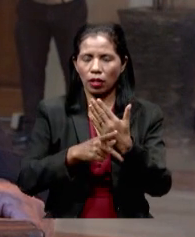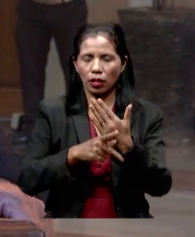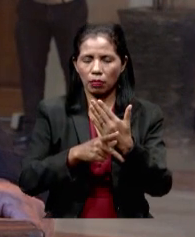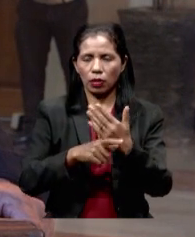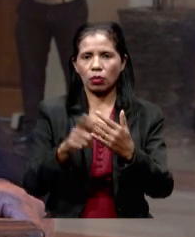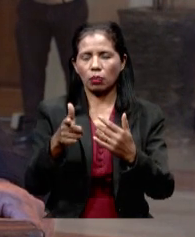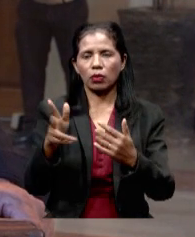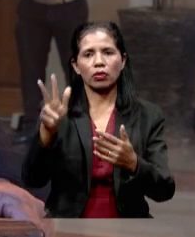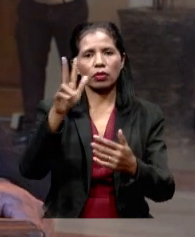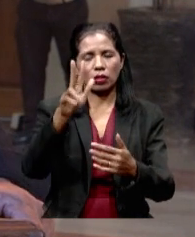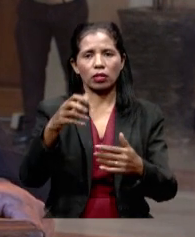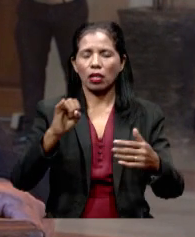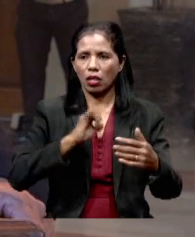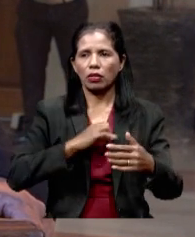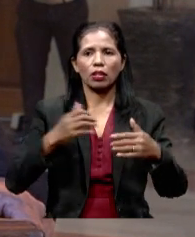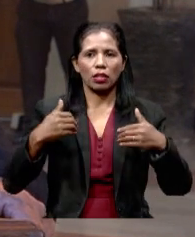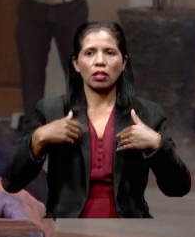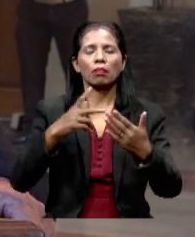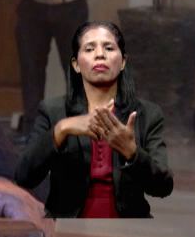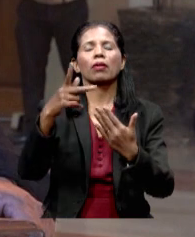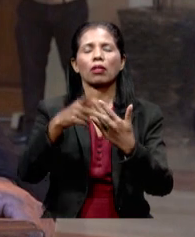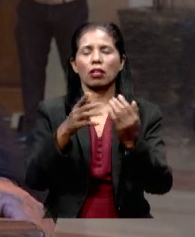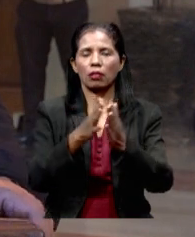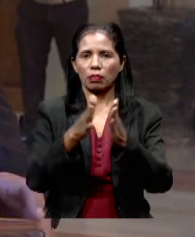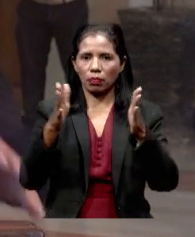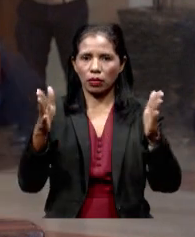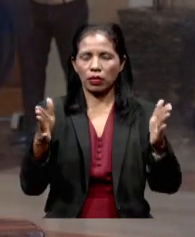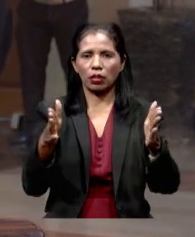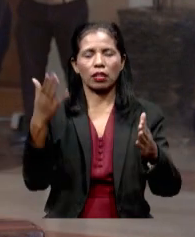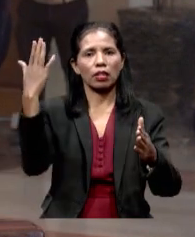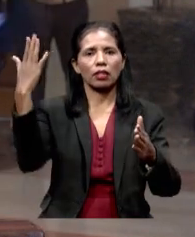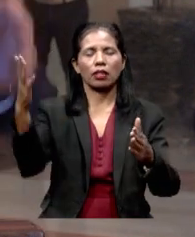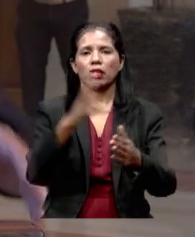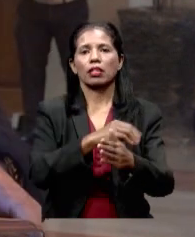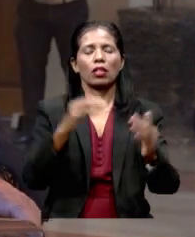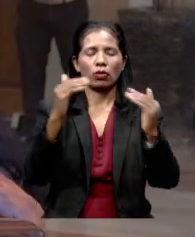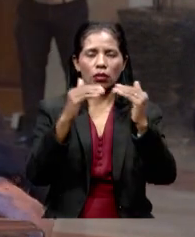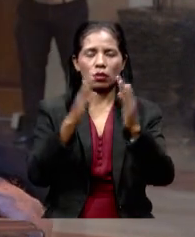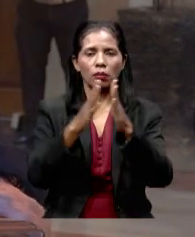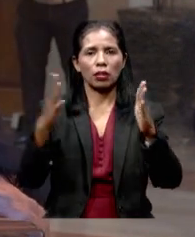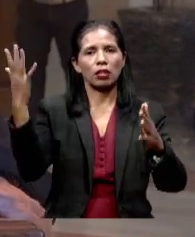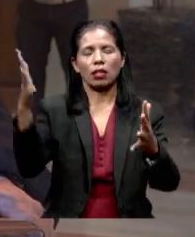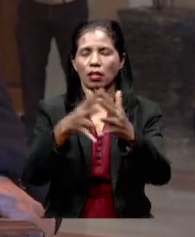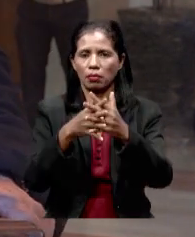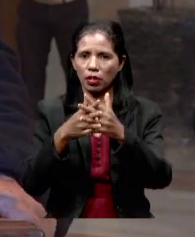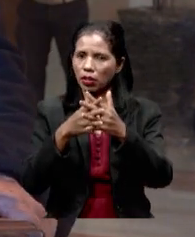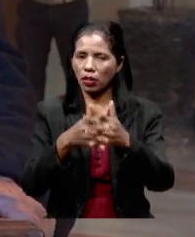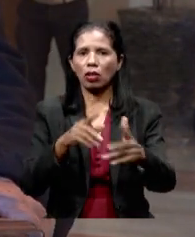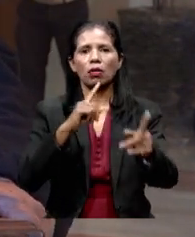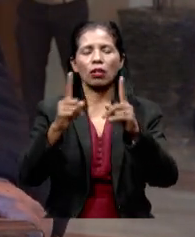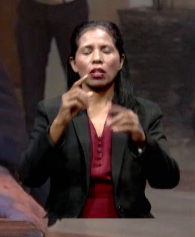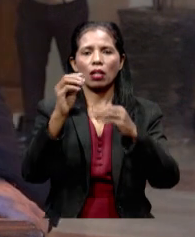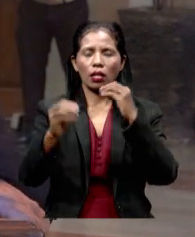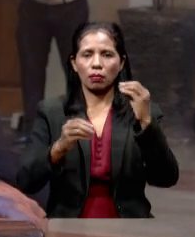seja programa. Programa Boa Tida e a Central Park. Central Park em Nova York, colhia para 60